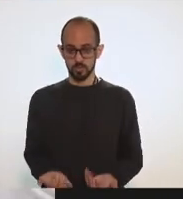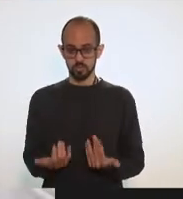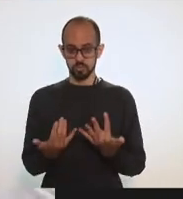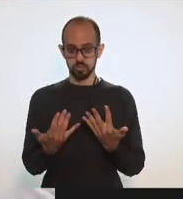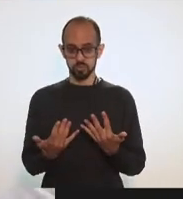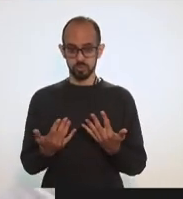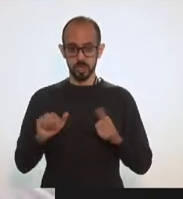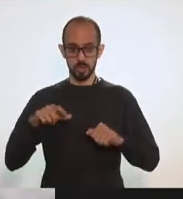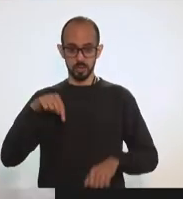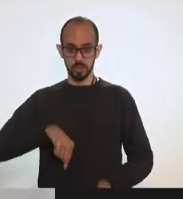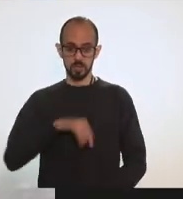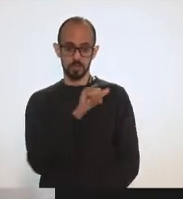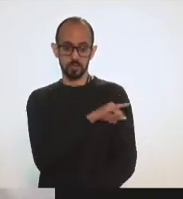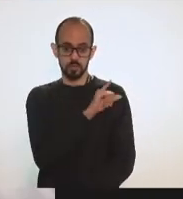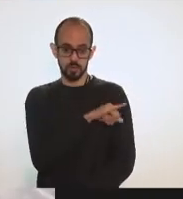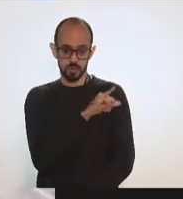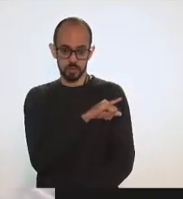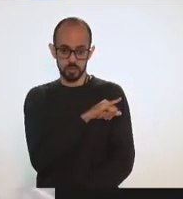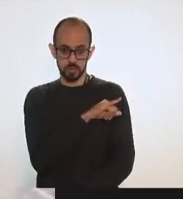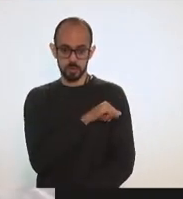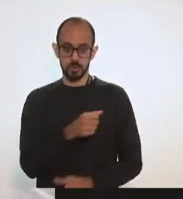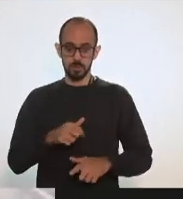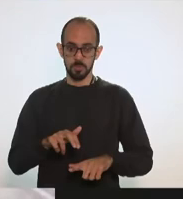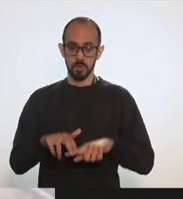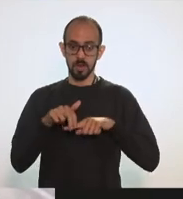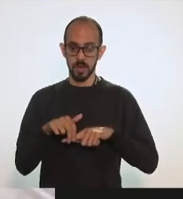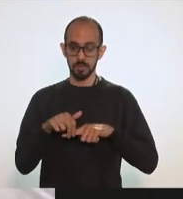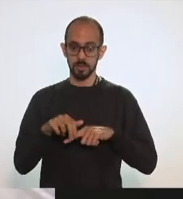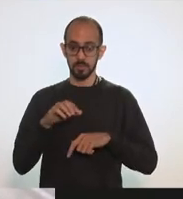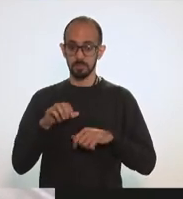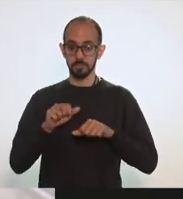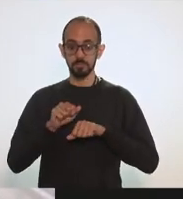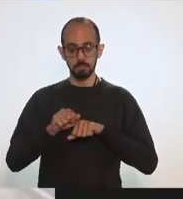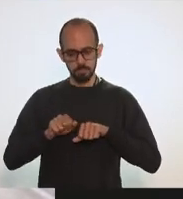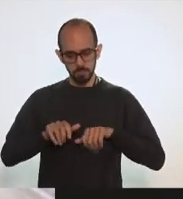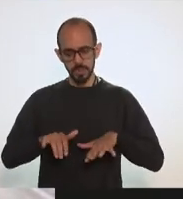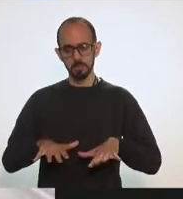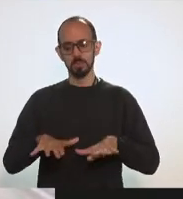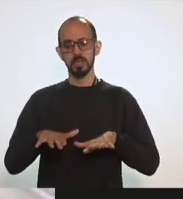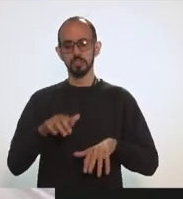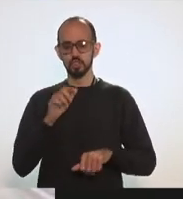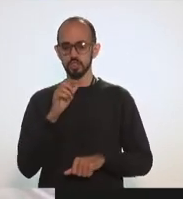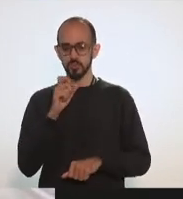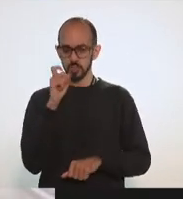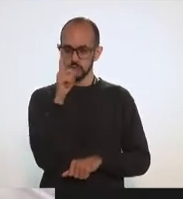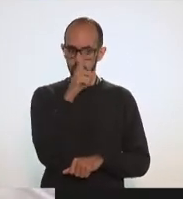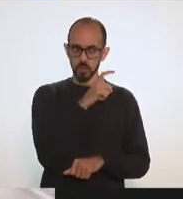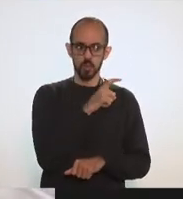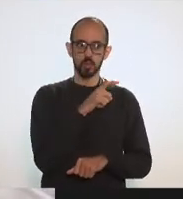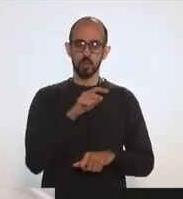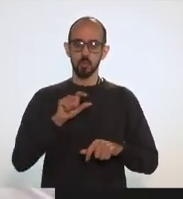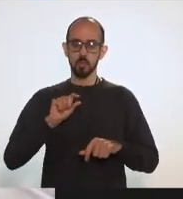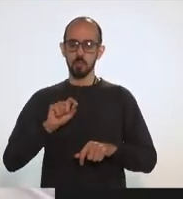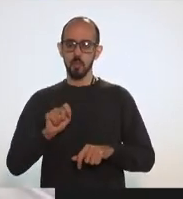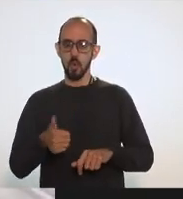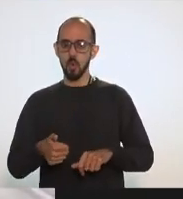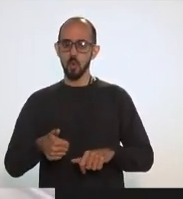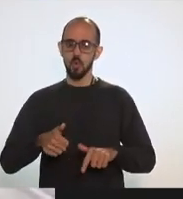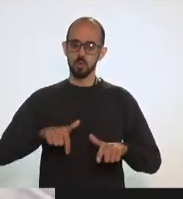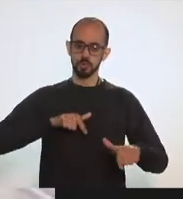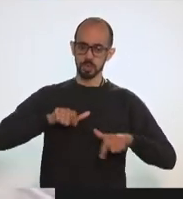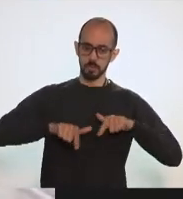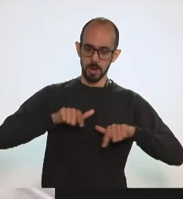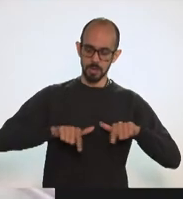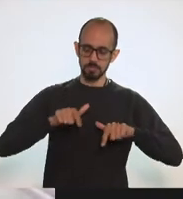porque certamente, apesar da pandemia ter dificultado o final dos trabalhos, mas contribuiu muito para a melhoria da qualidade de